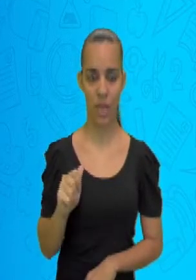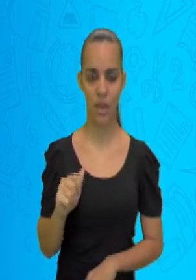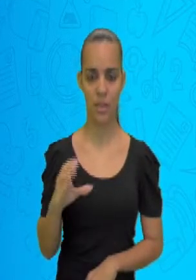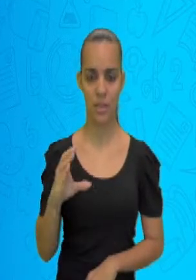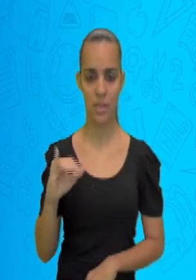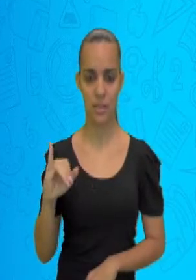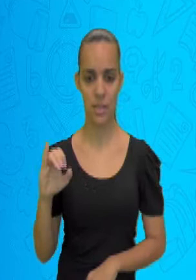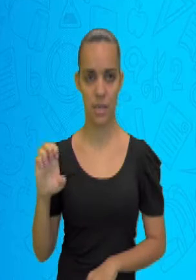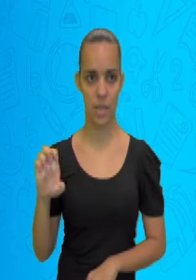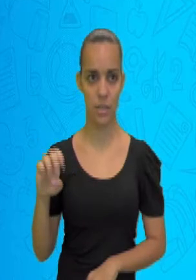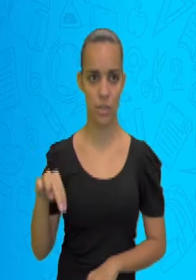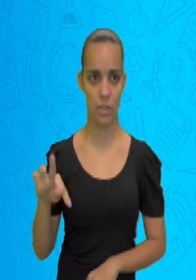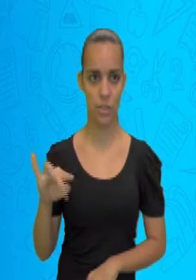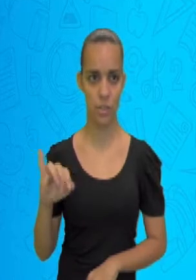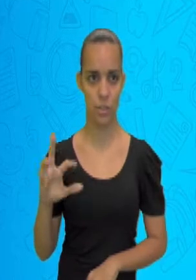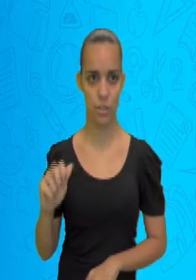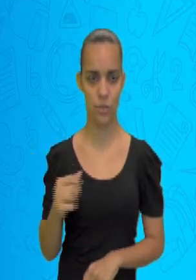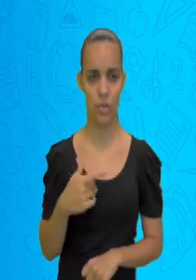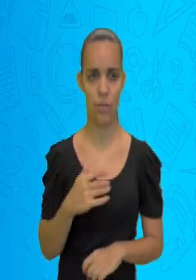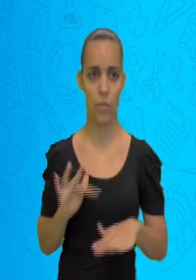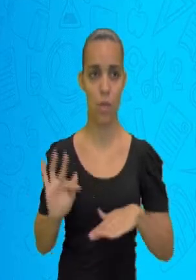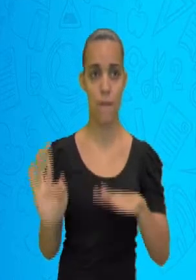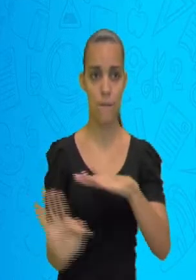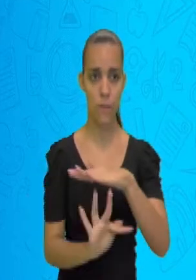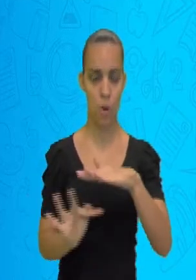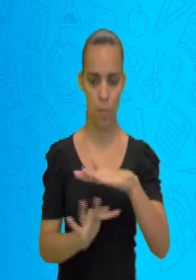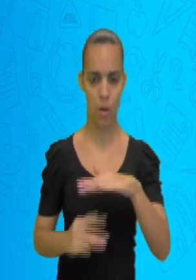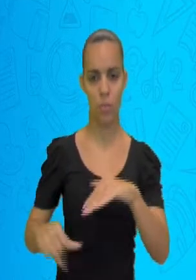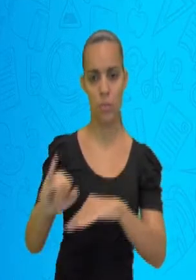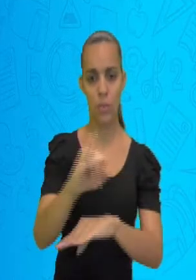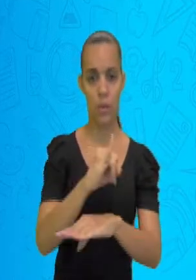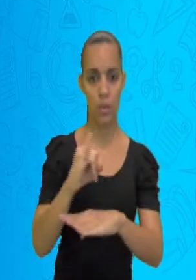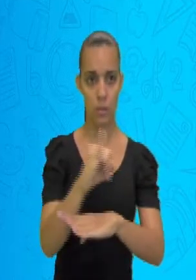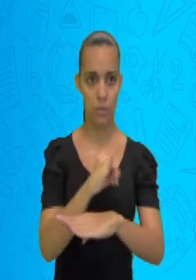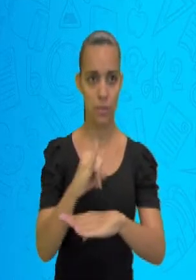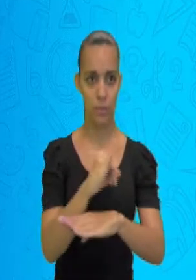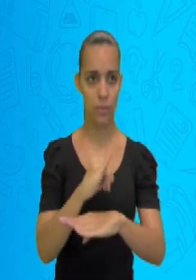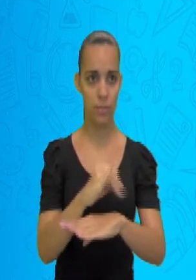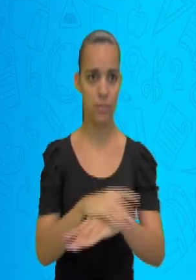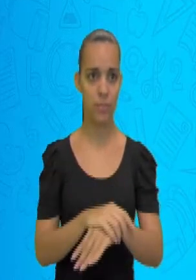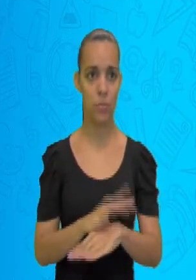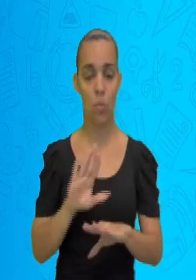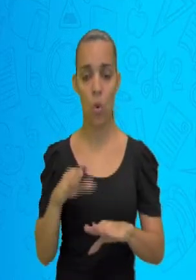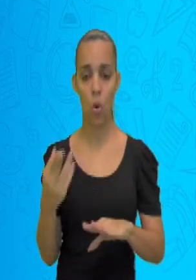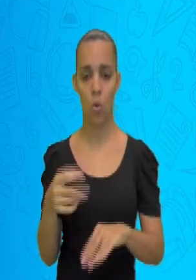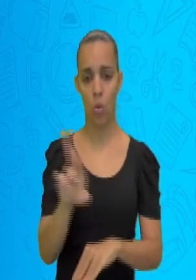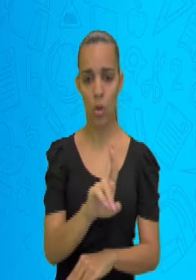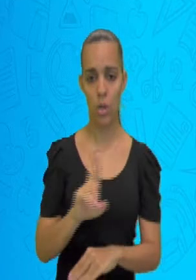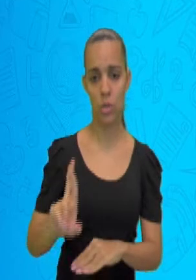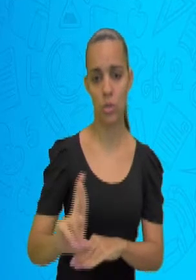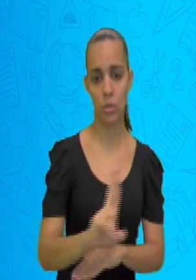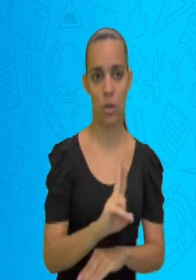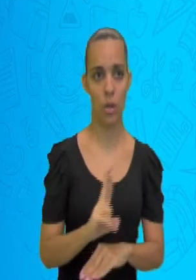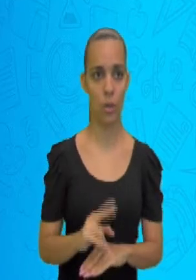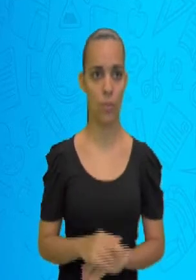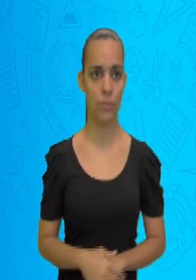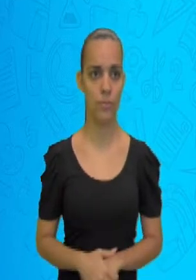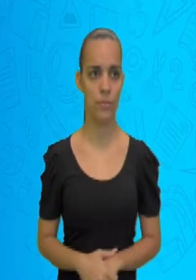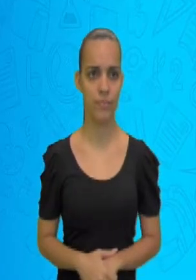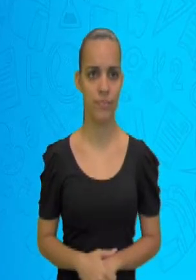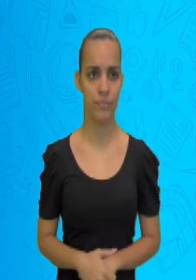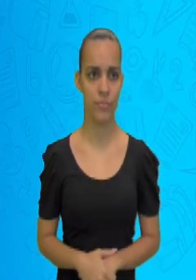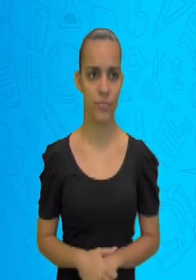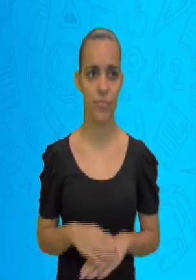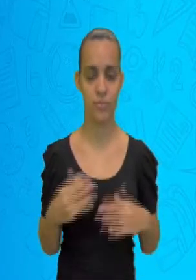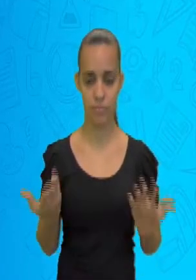científica, formal, informal ou regional. Então, nós temos aqui